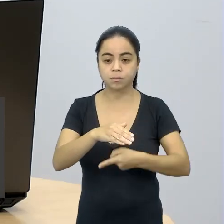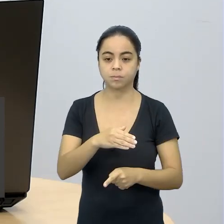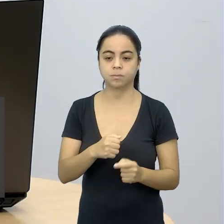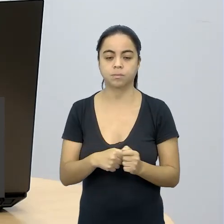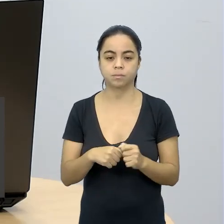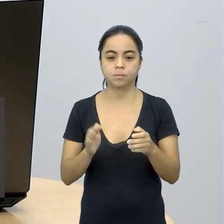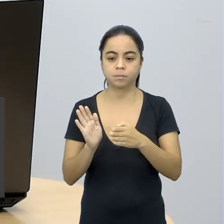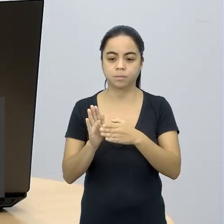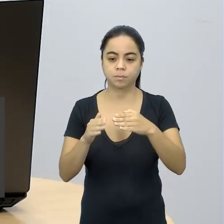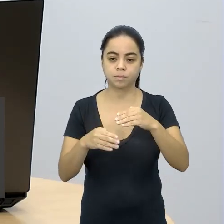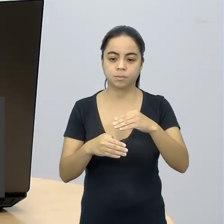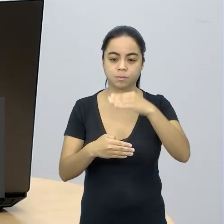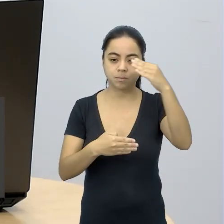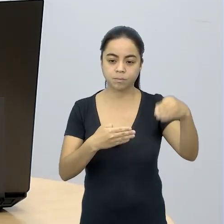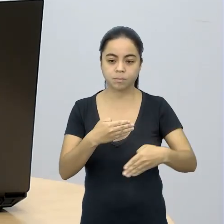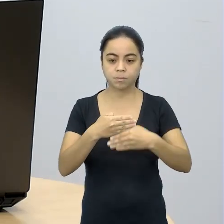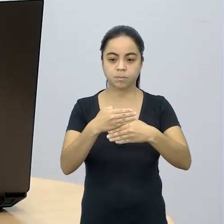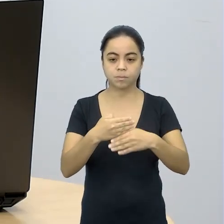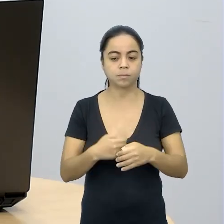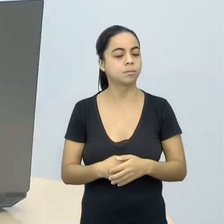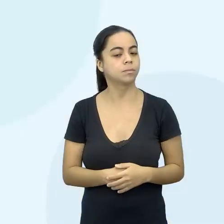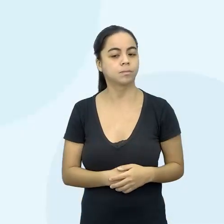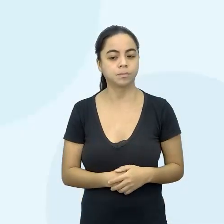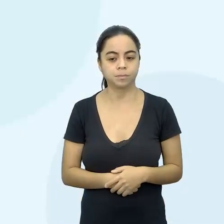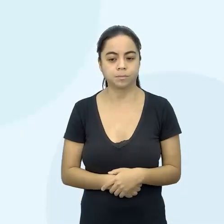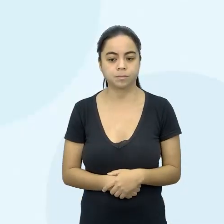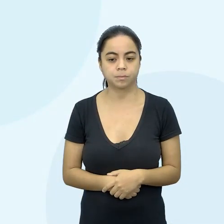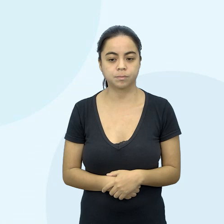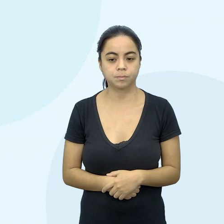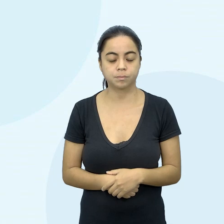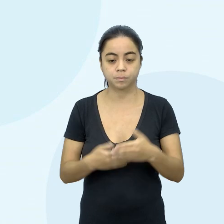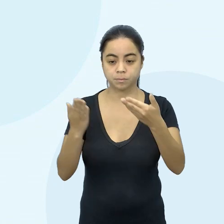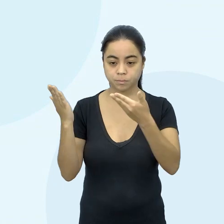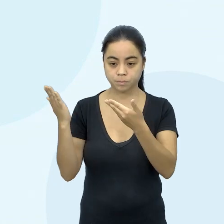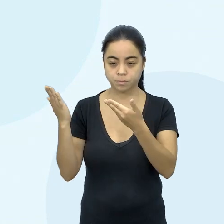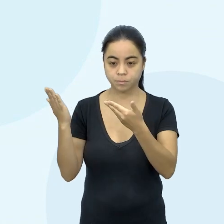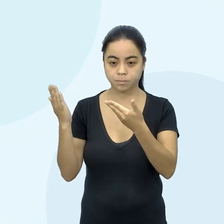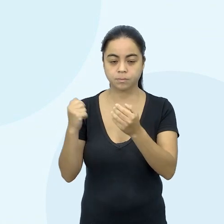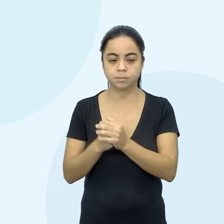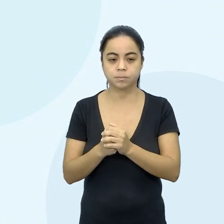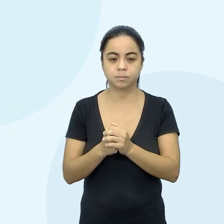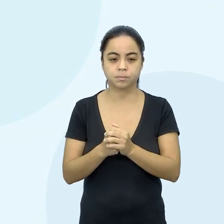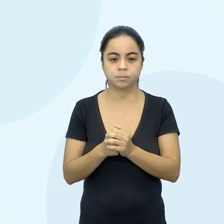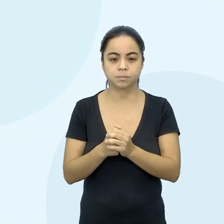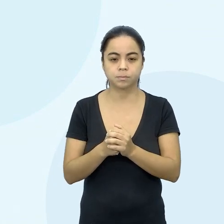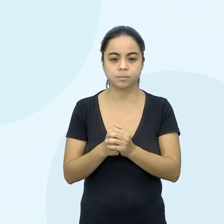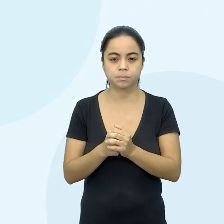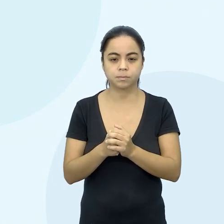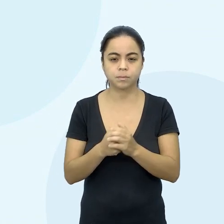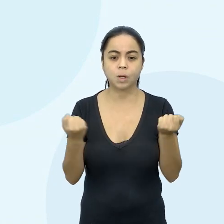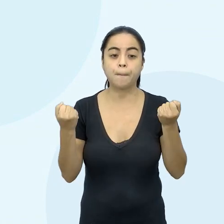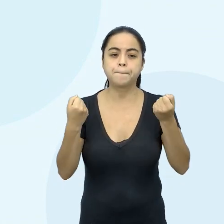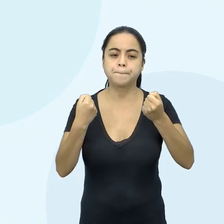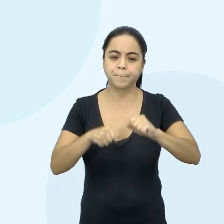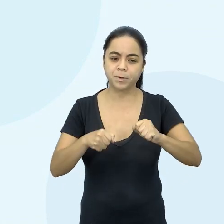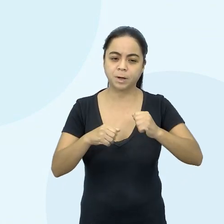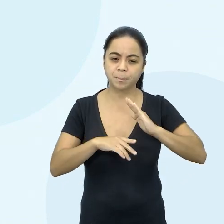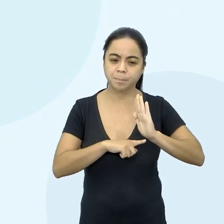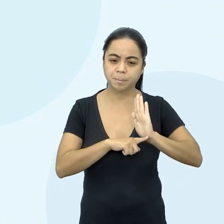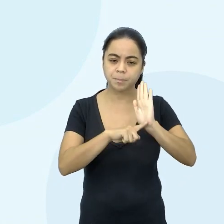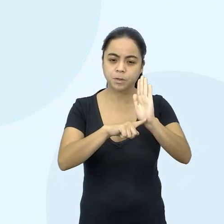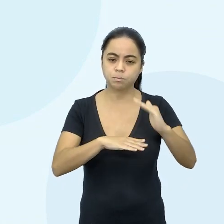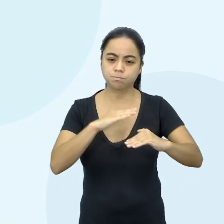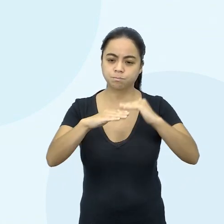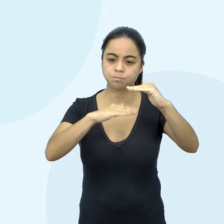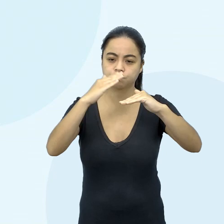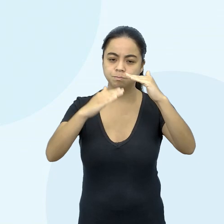para o próximo slide na tela, que ele fala o seguinte: os itinerários formativos vêm com potencial para apoiar o